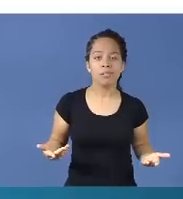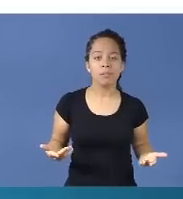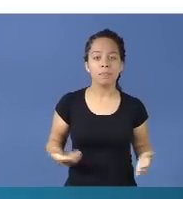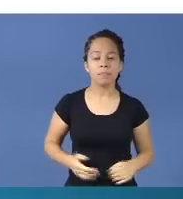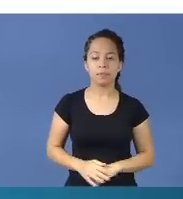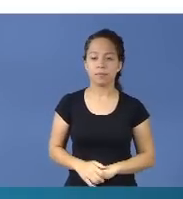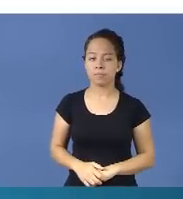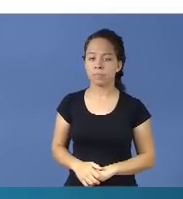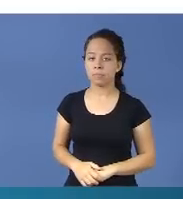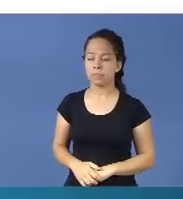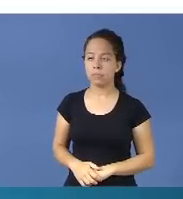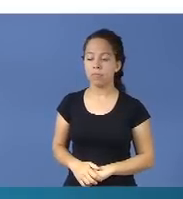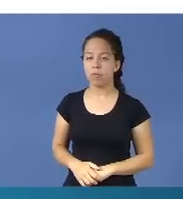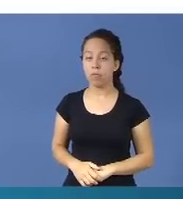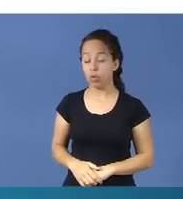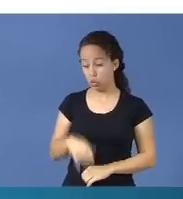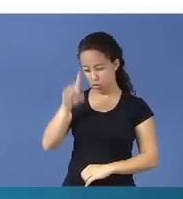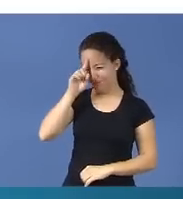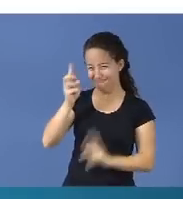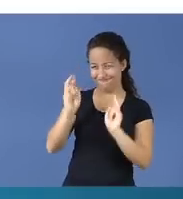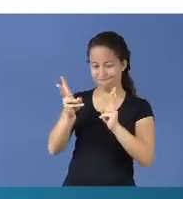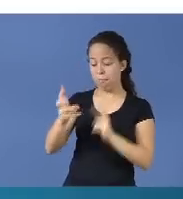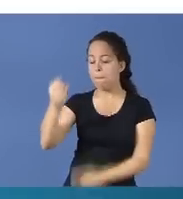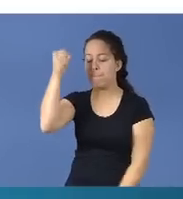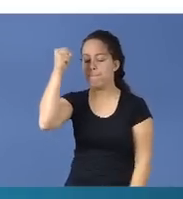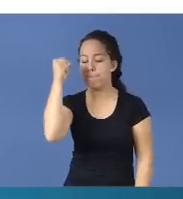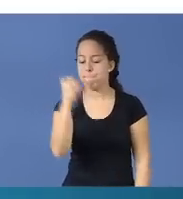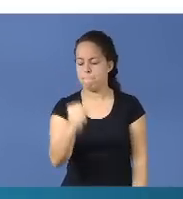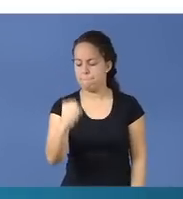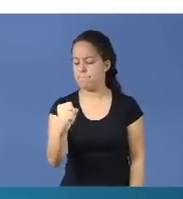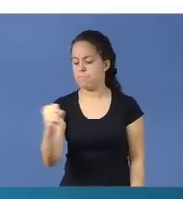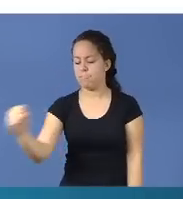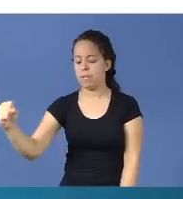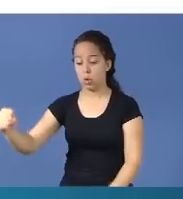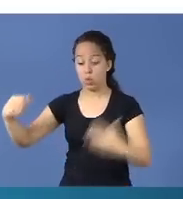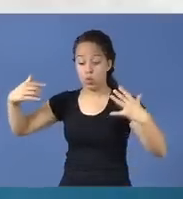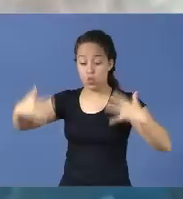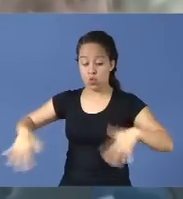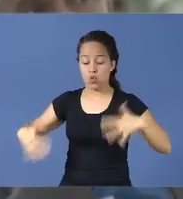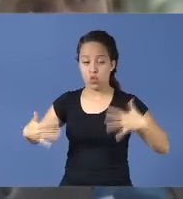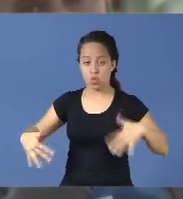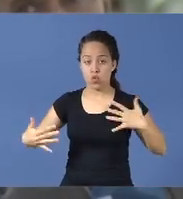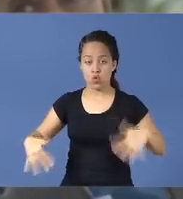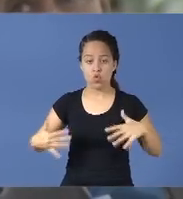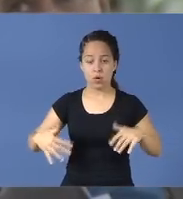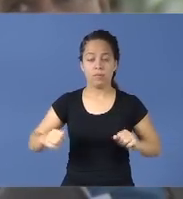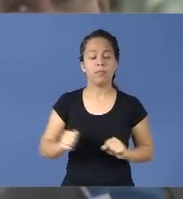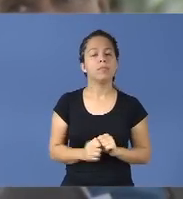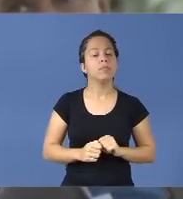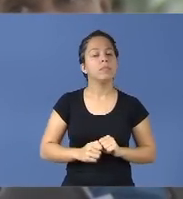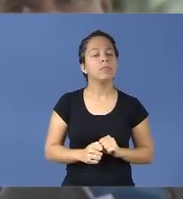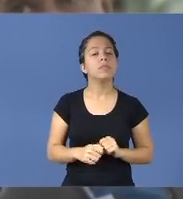E sacrificaram no mesmo dia grandes sacrifícios e se alegraram. Qual é o versículo, querido?